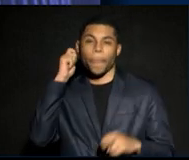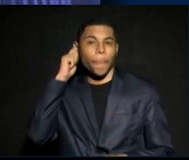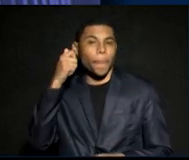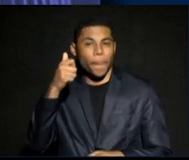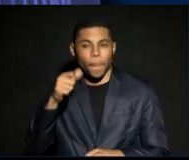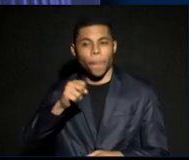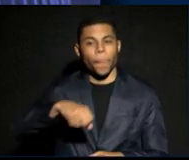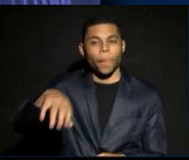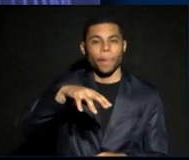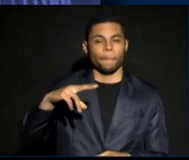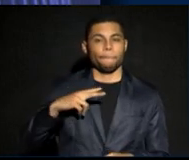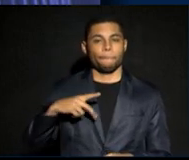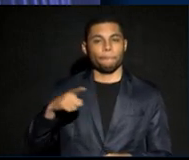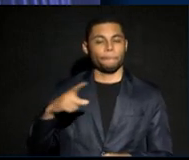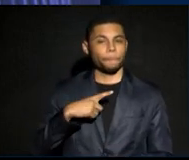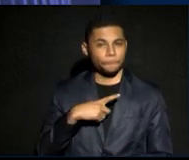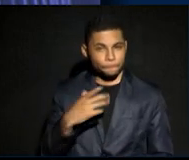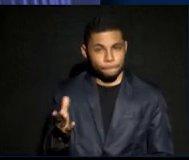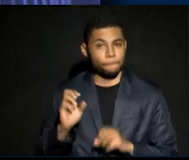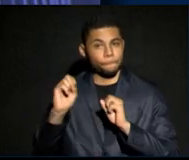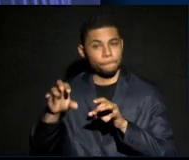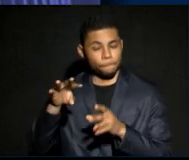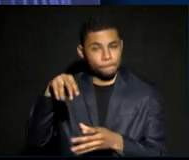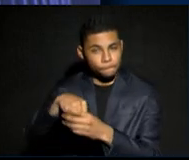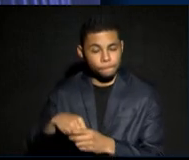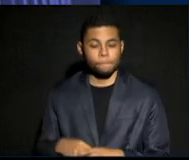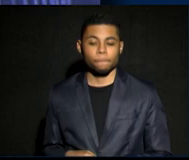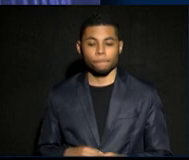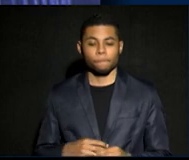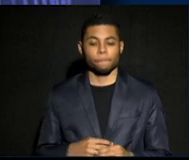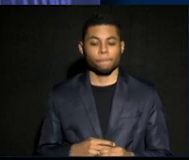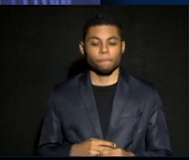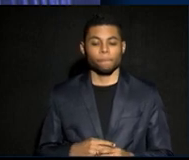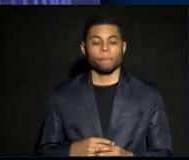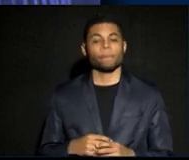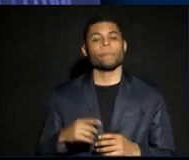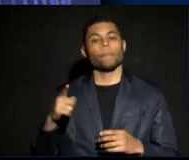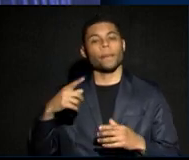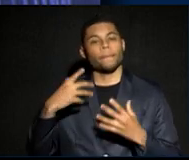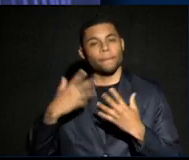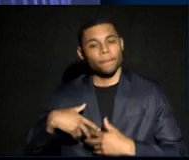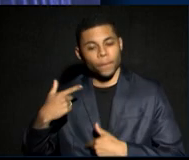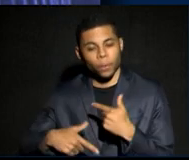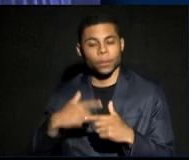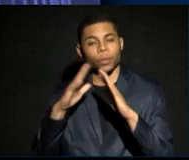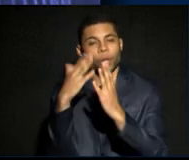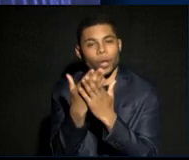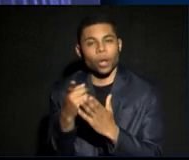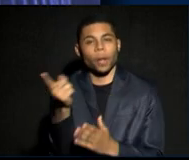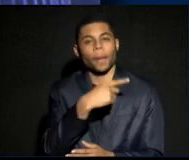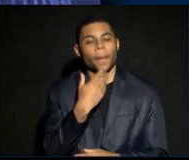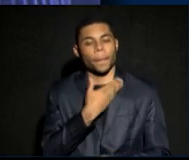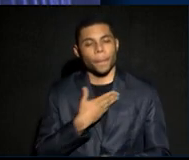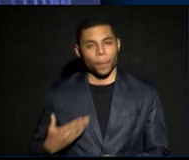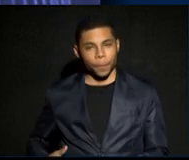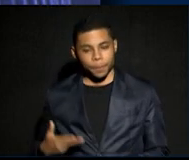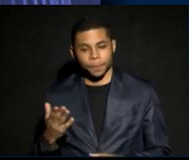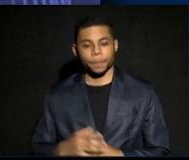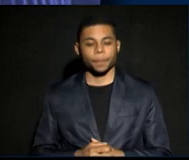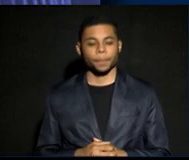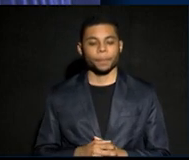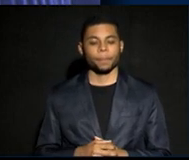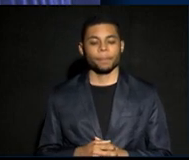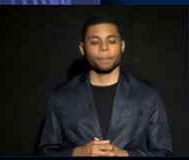excelência que o setor privado faz na educação com o funcionamento das escolas públicas